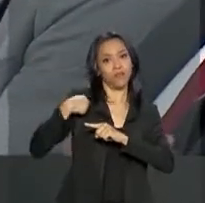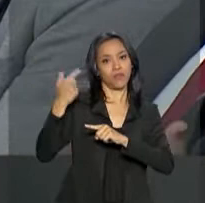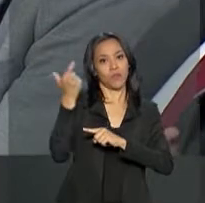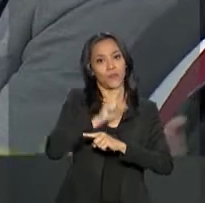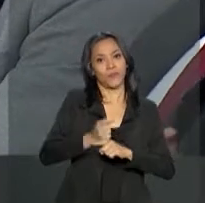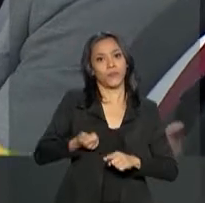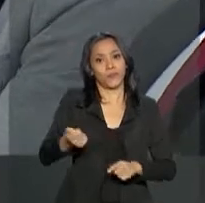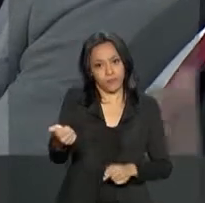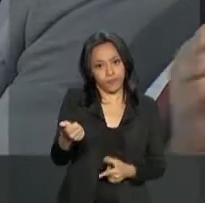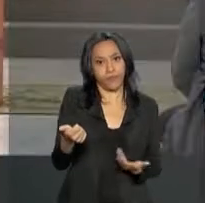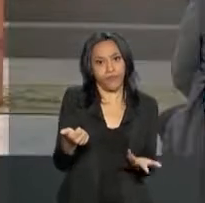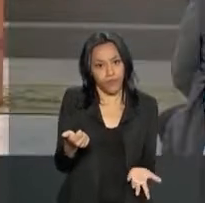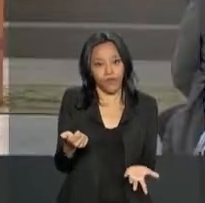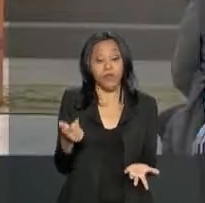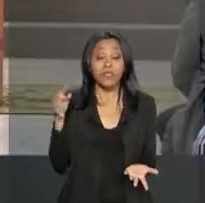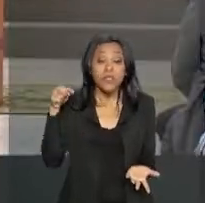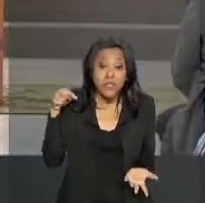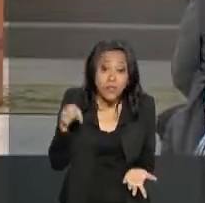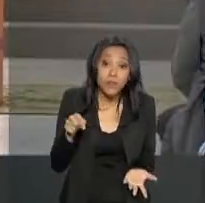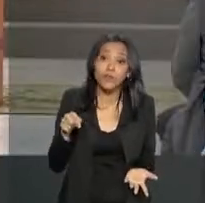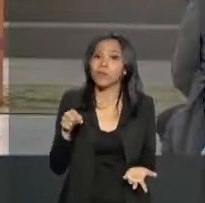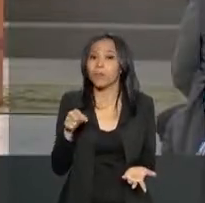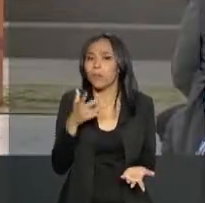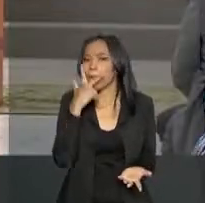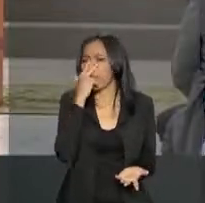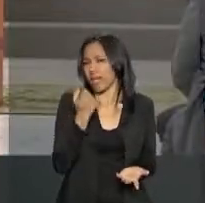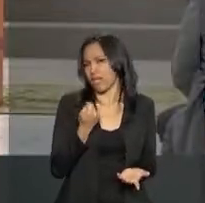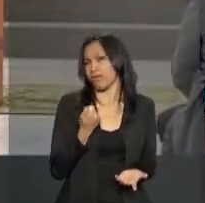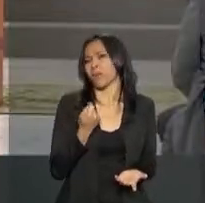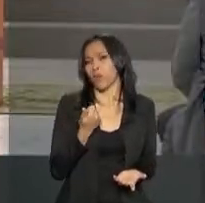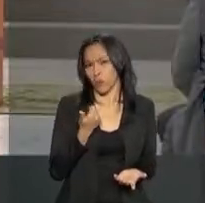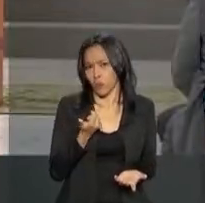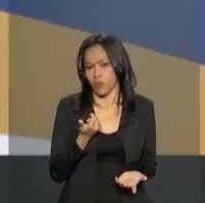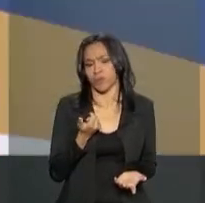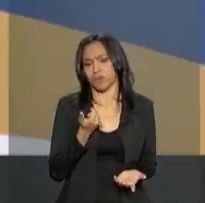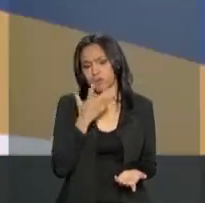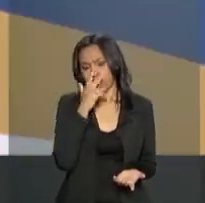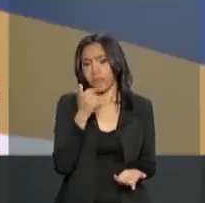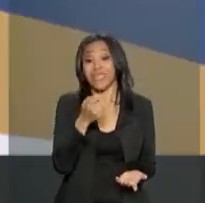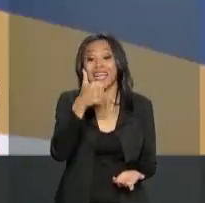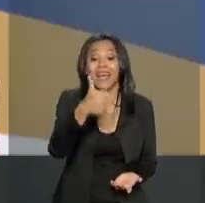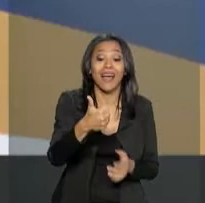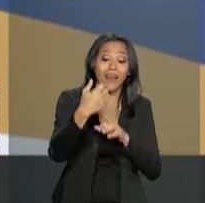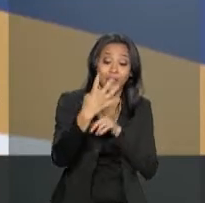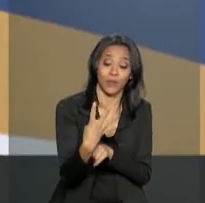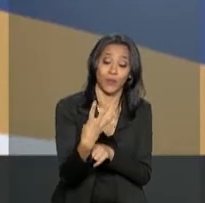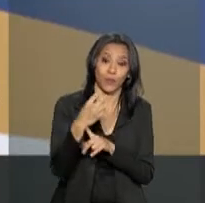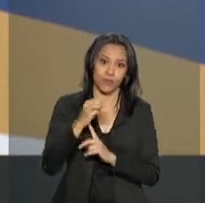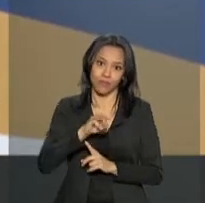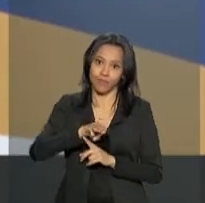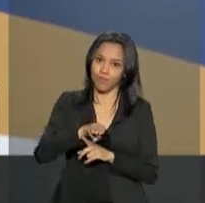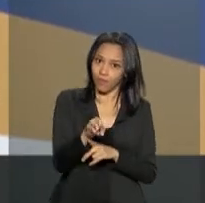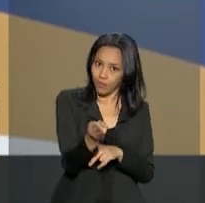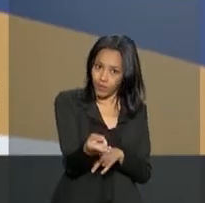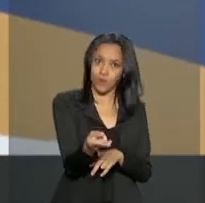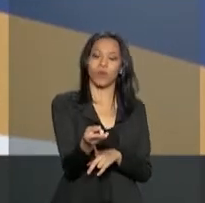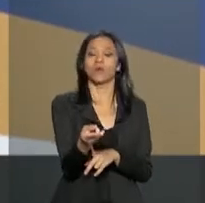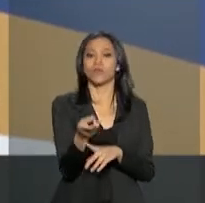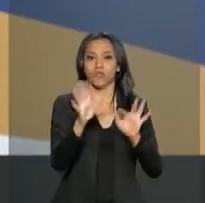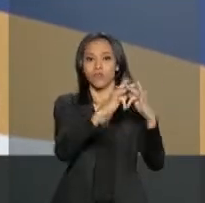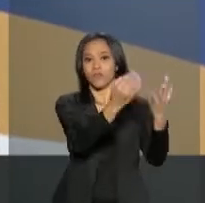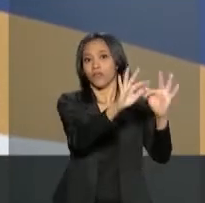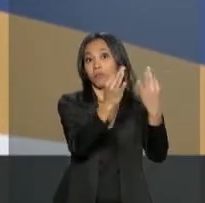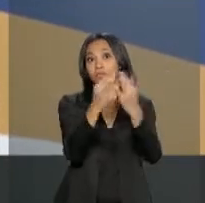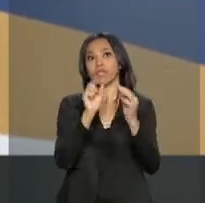e isto fez parece pouco mas quando você dá um momento para 14 milhões de famílias